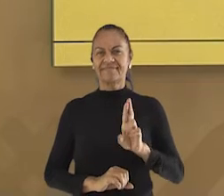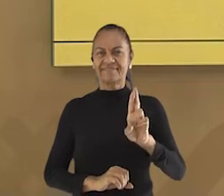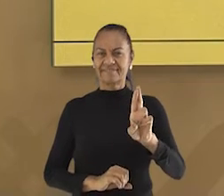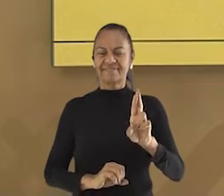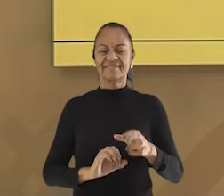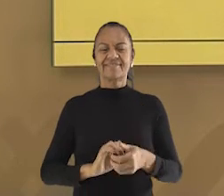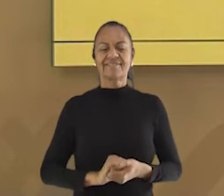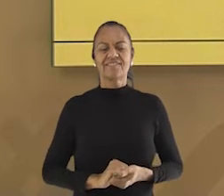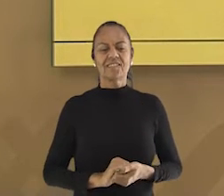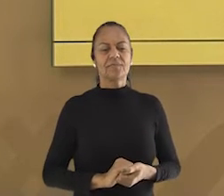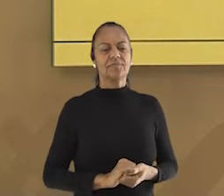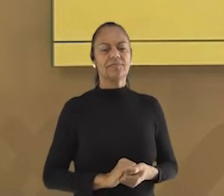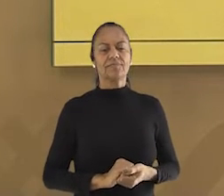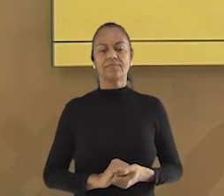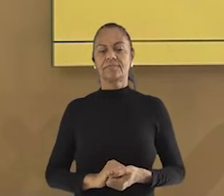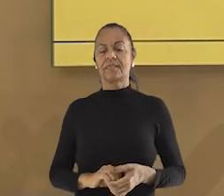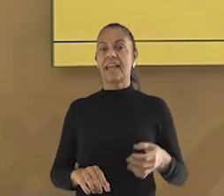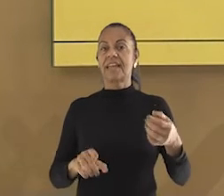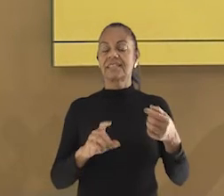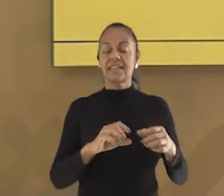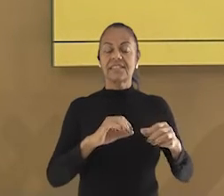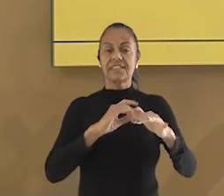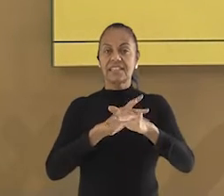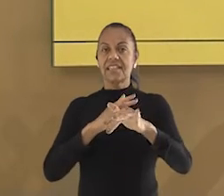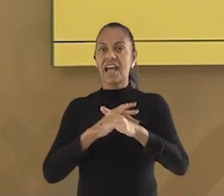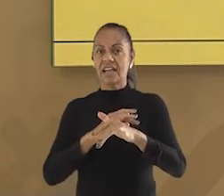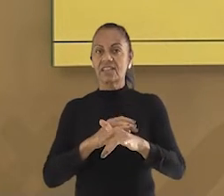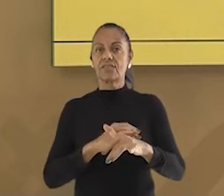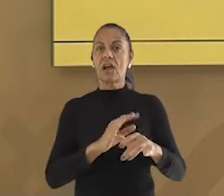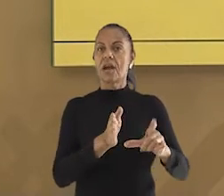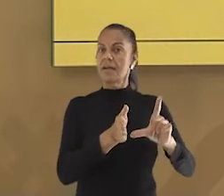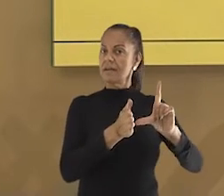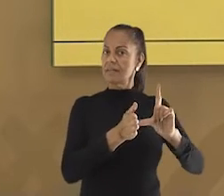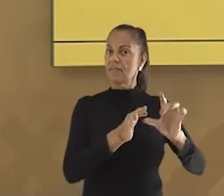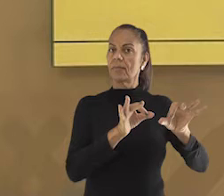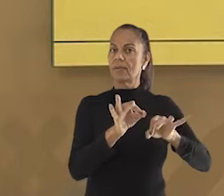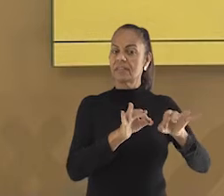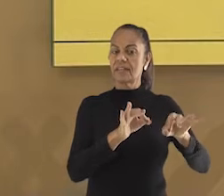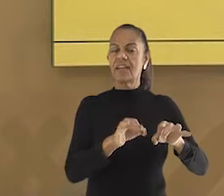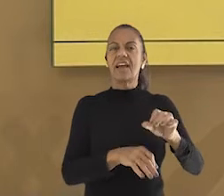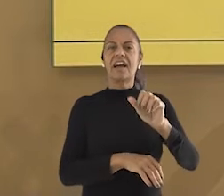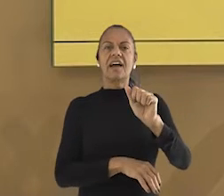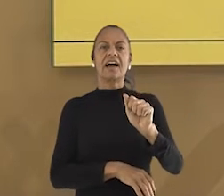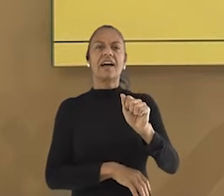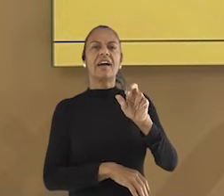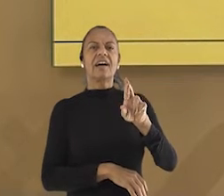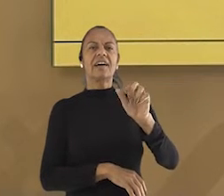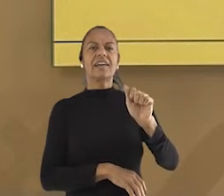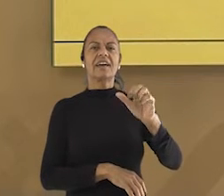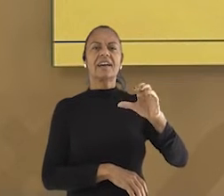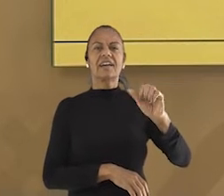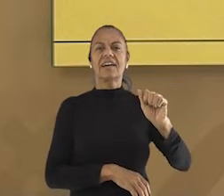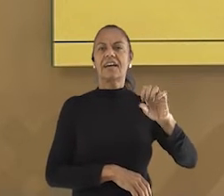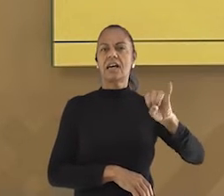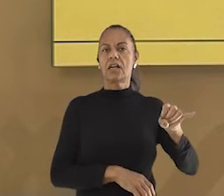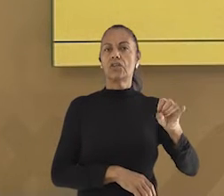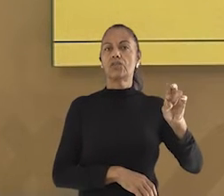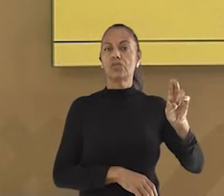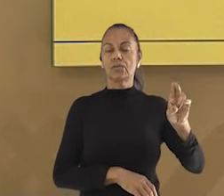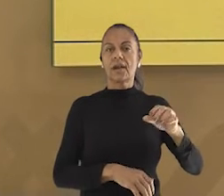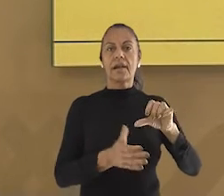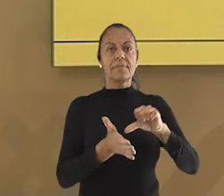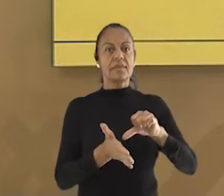Vamos para a nossa correção? Essa cidade foi planejada. É a cidade de Aracaju, capital